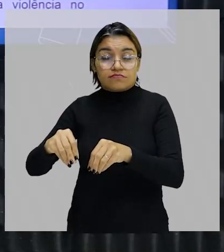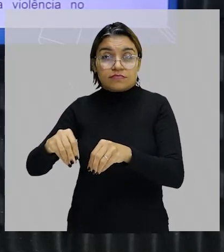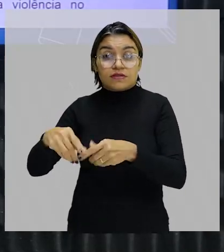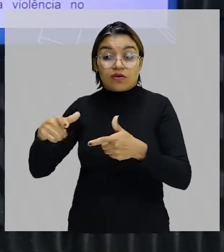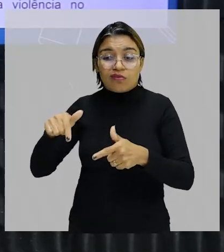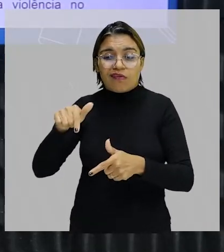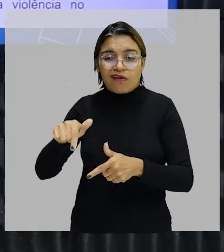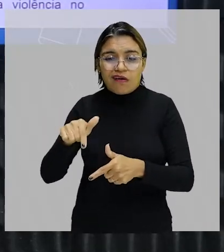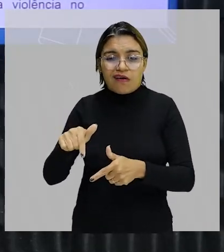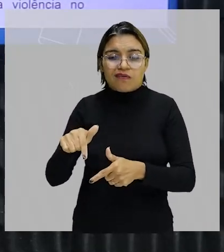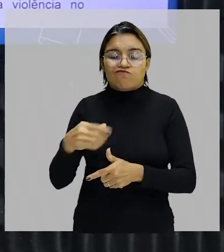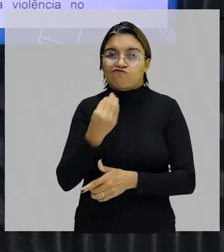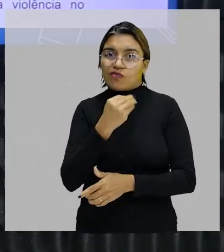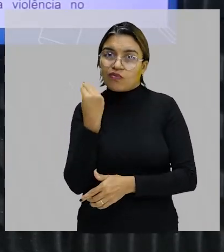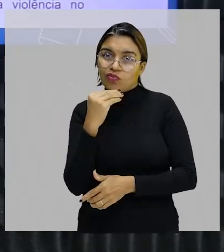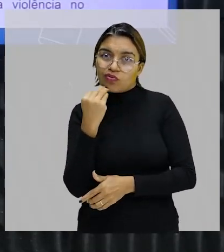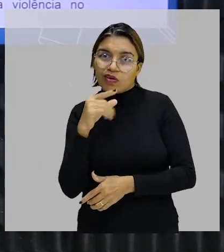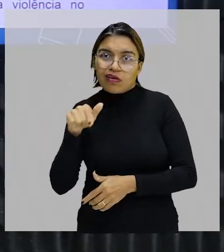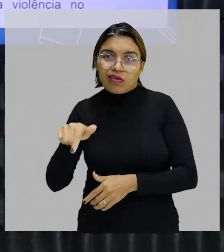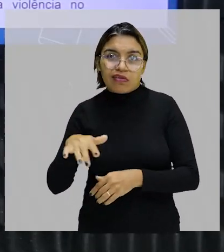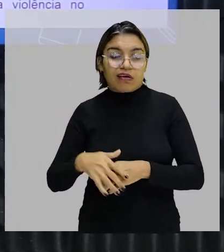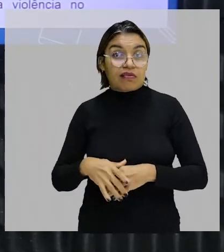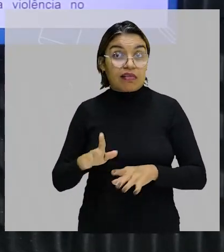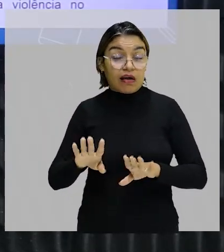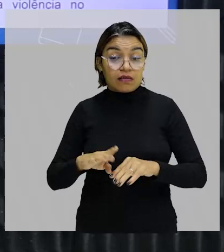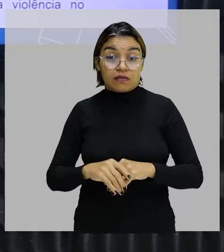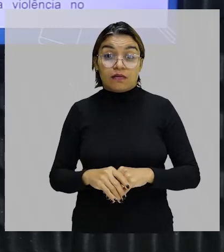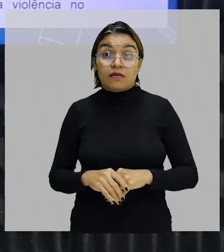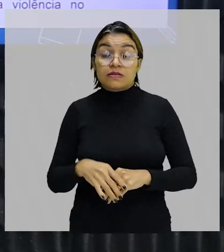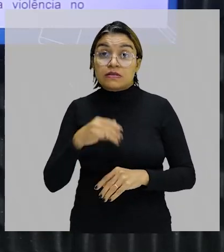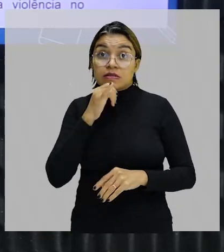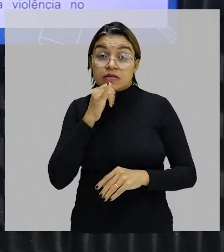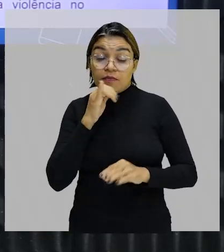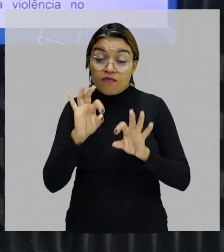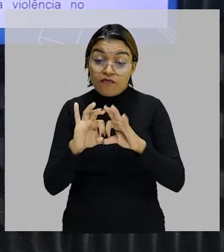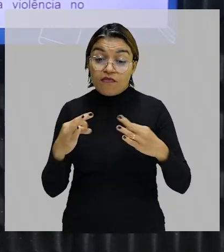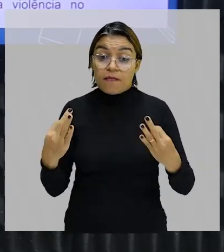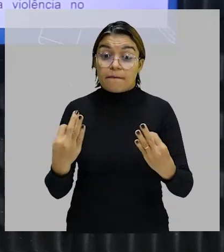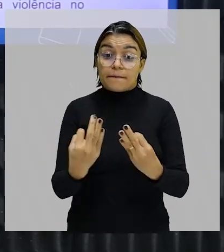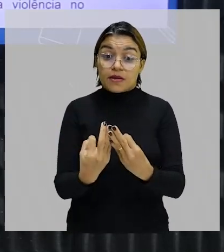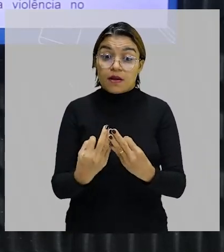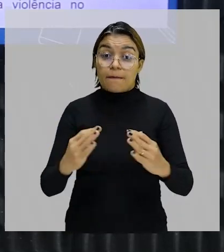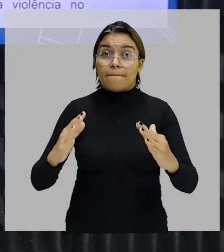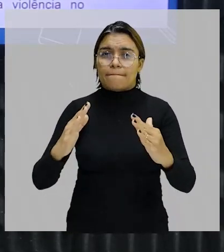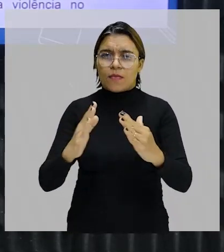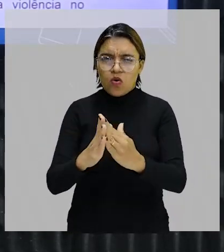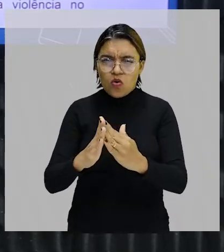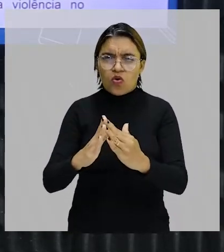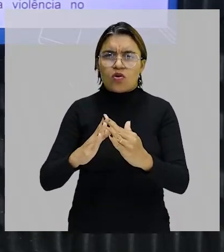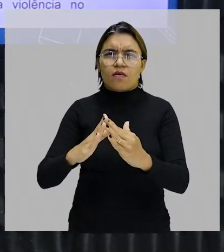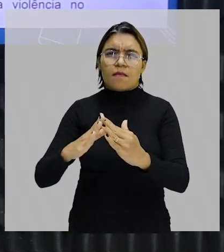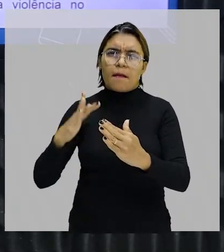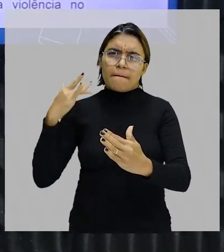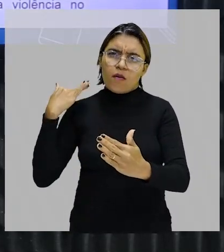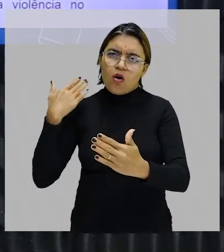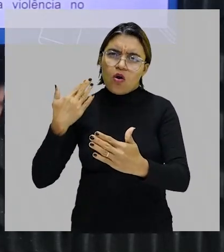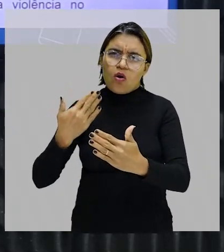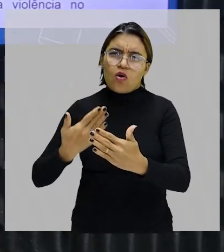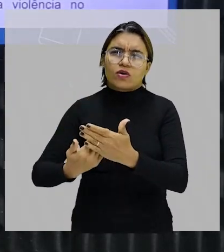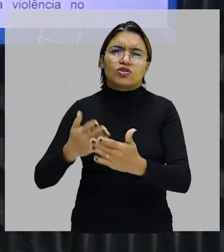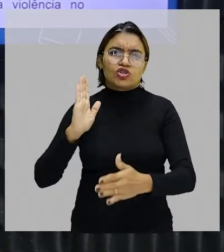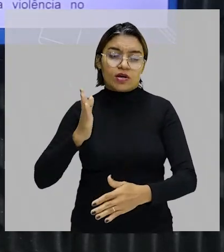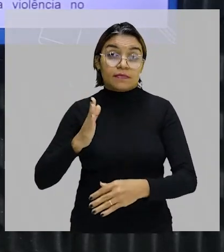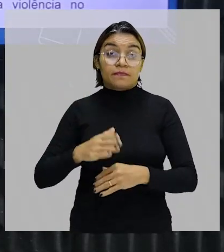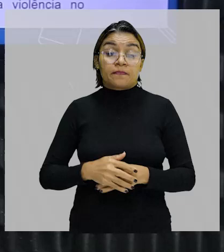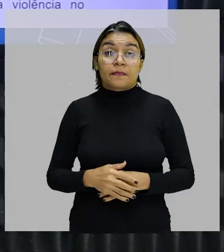produtores não têm a documentação dessas propriedades, porque suas famílias residem ali há gerações e muitas